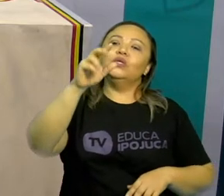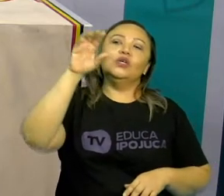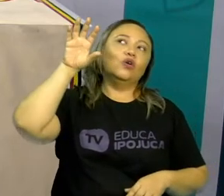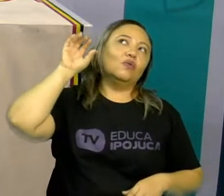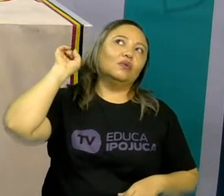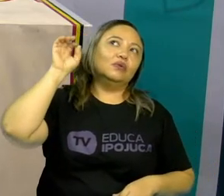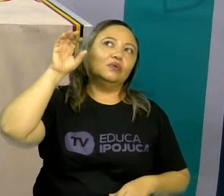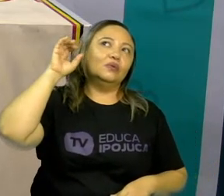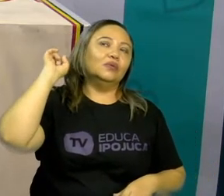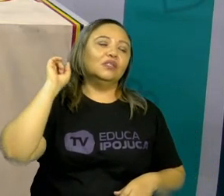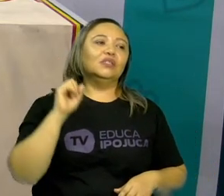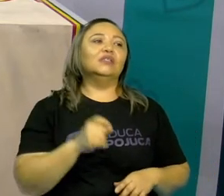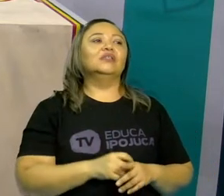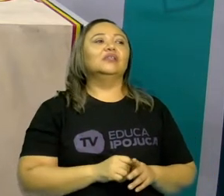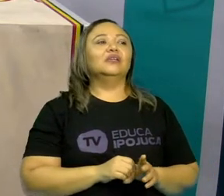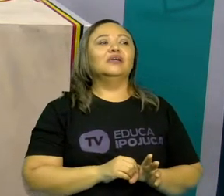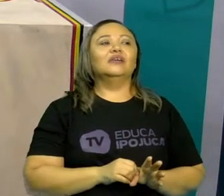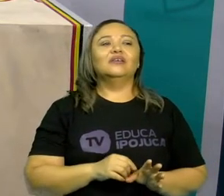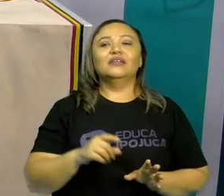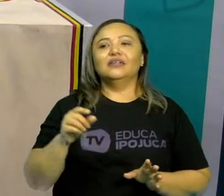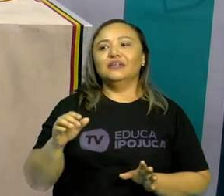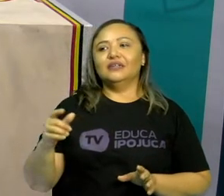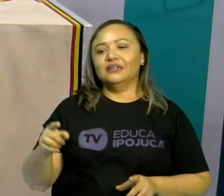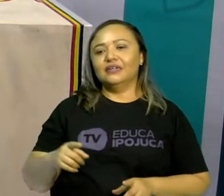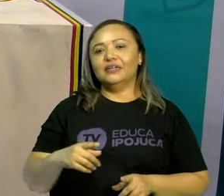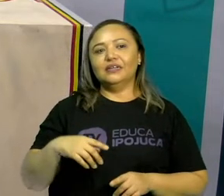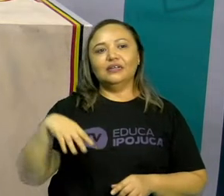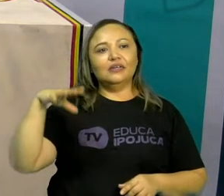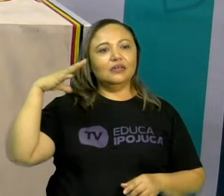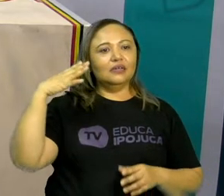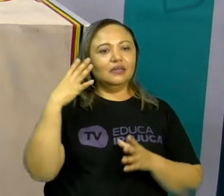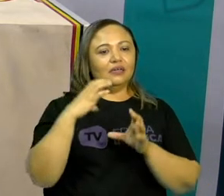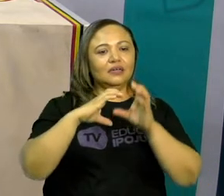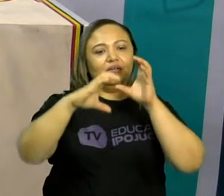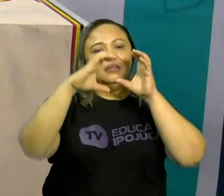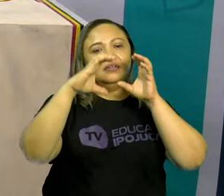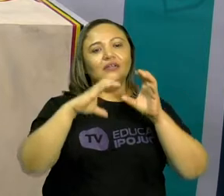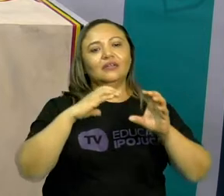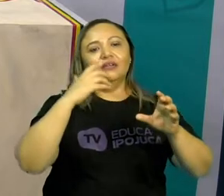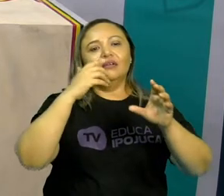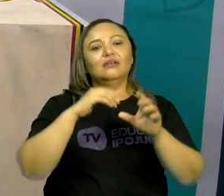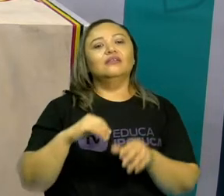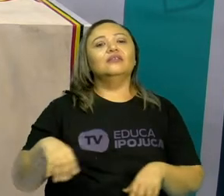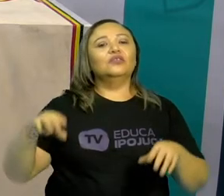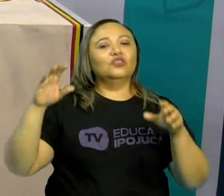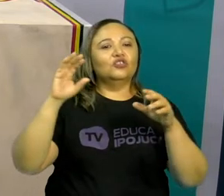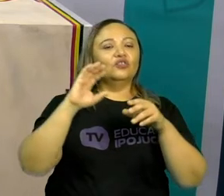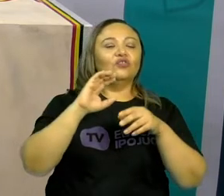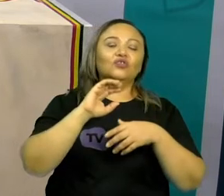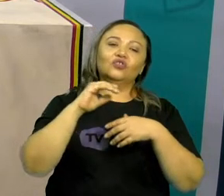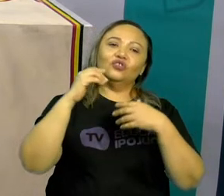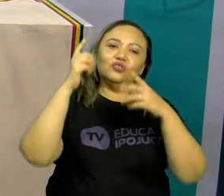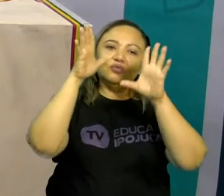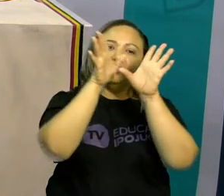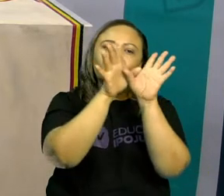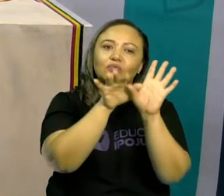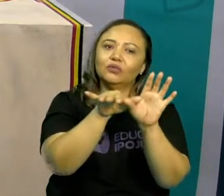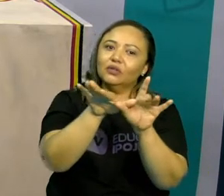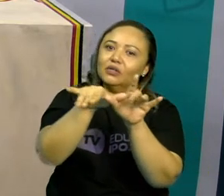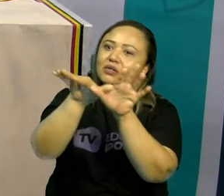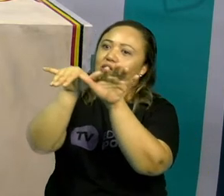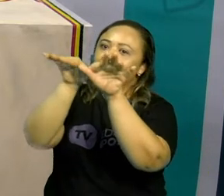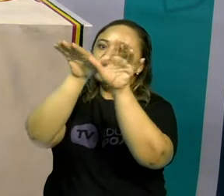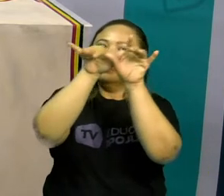ouvir e o canto dos pássaro pois um lindo passáro